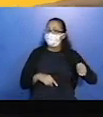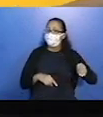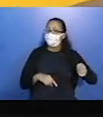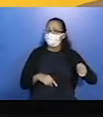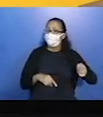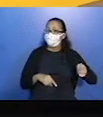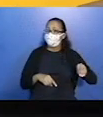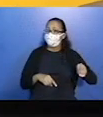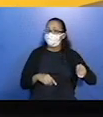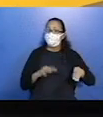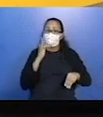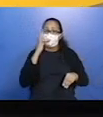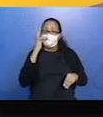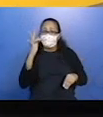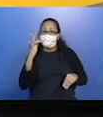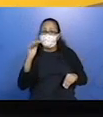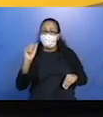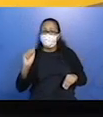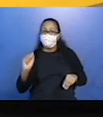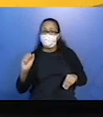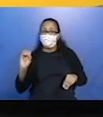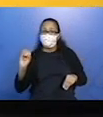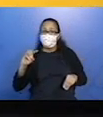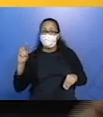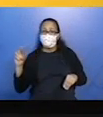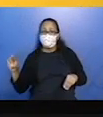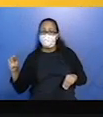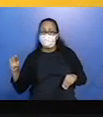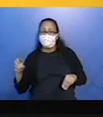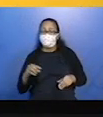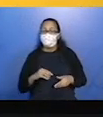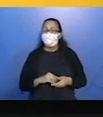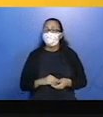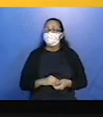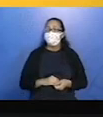é a, o tio no futuro. Tá bom?